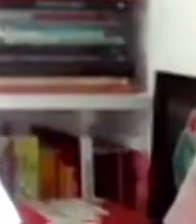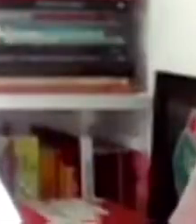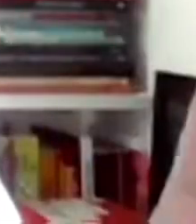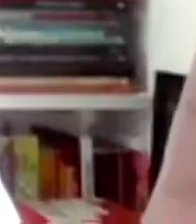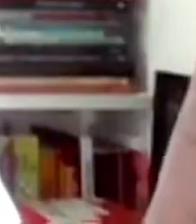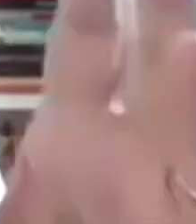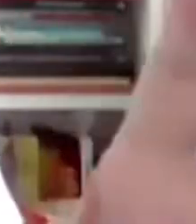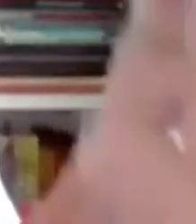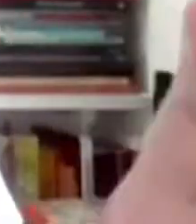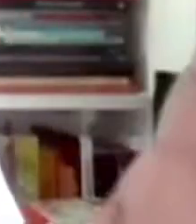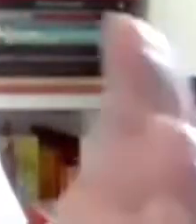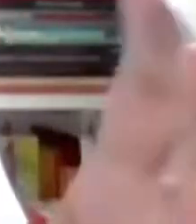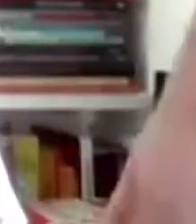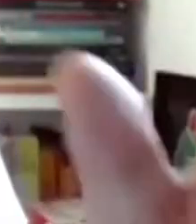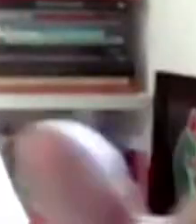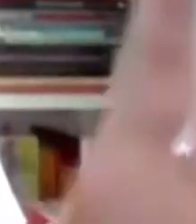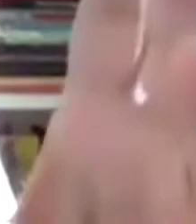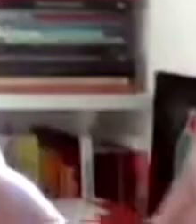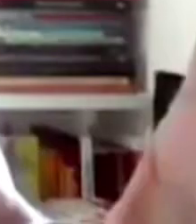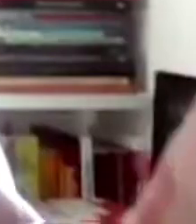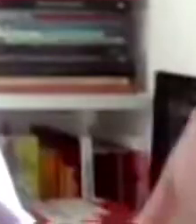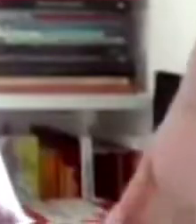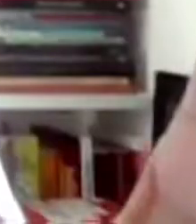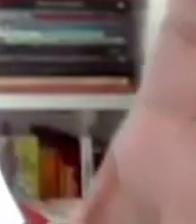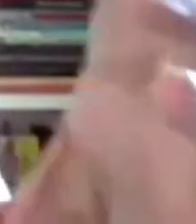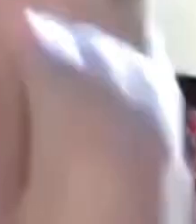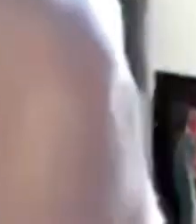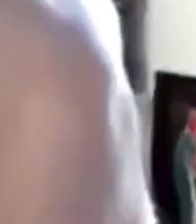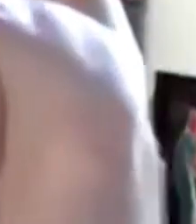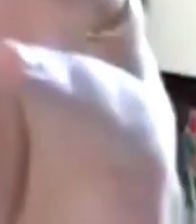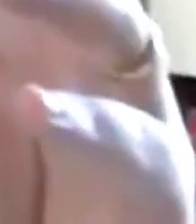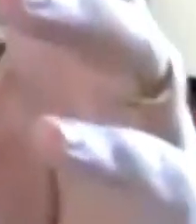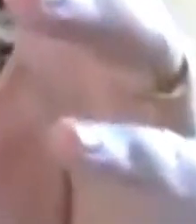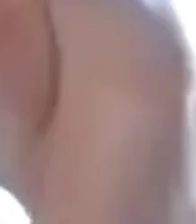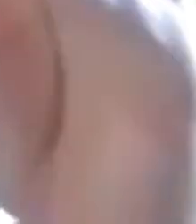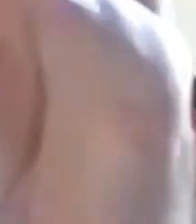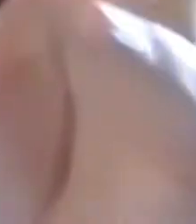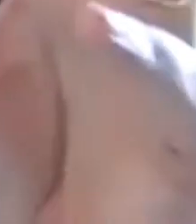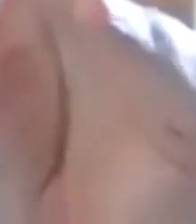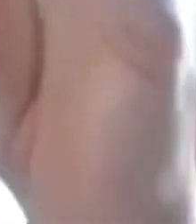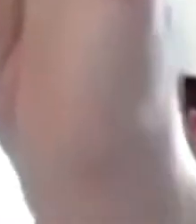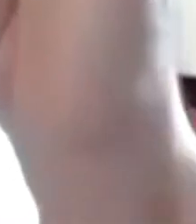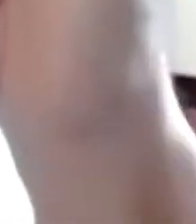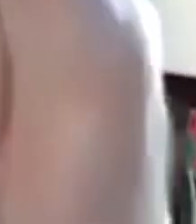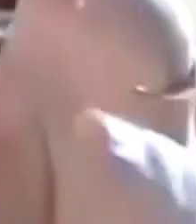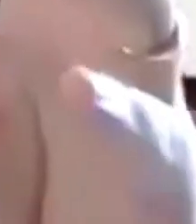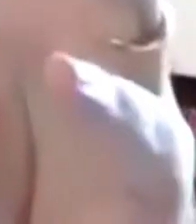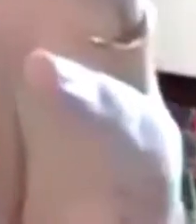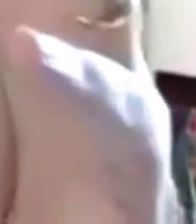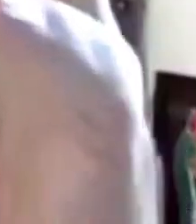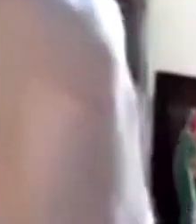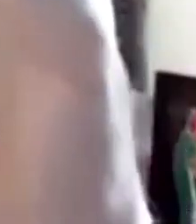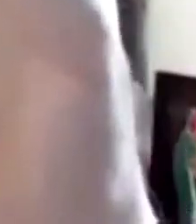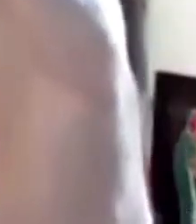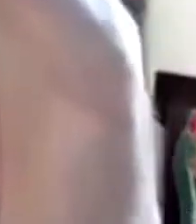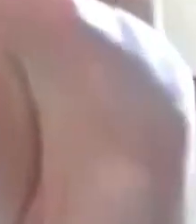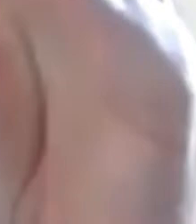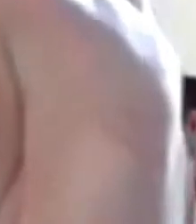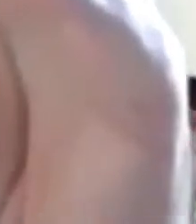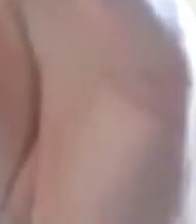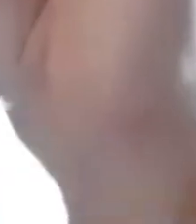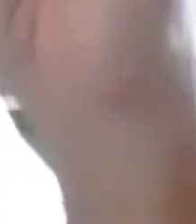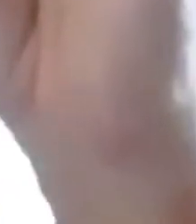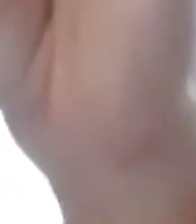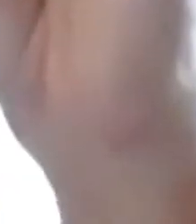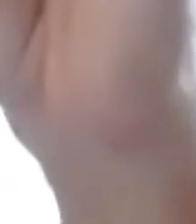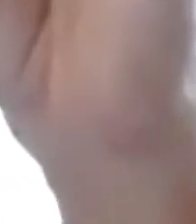dizem que é inconstitucional. Agora, não há nenhuma ilegalidade, nenhuma inconstitucionalidade você ter, dentro da mesma carreira do magistério, como